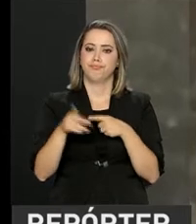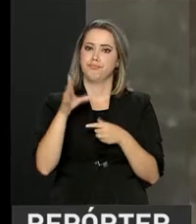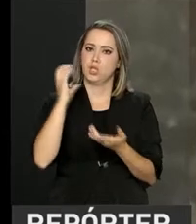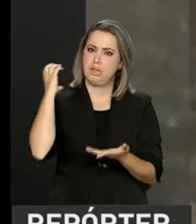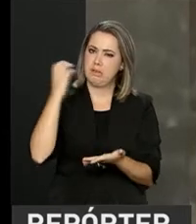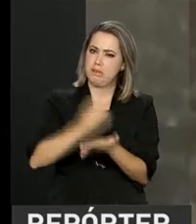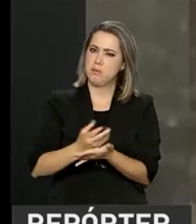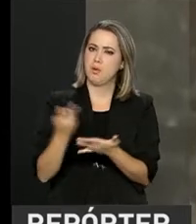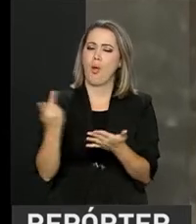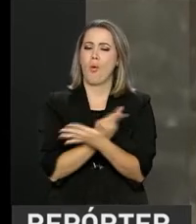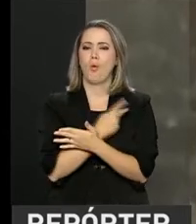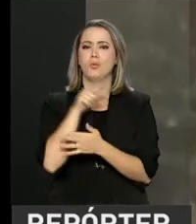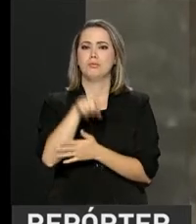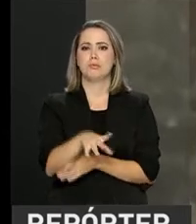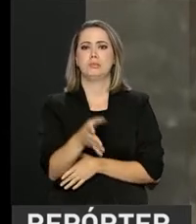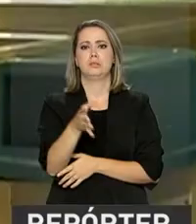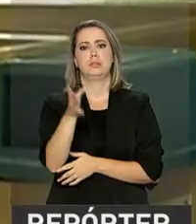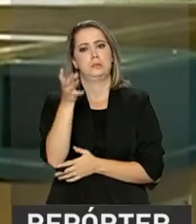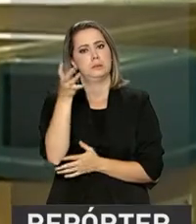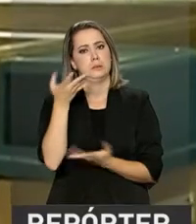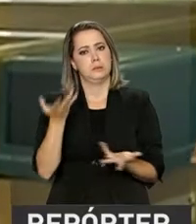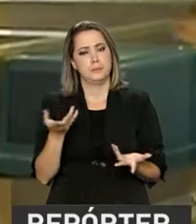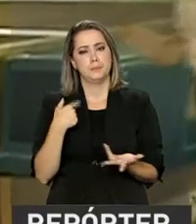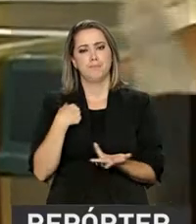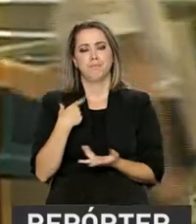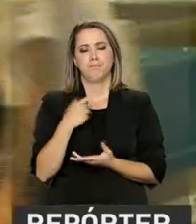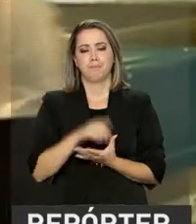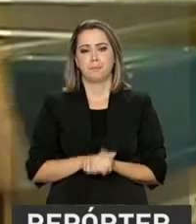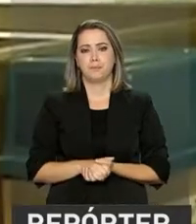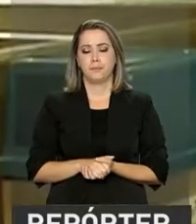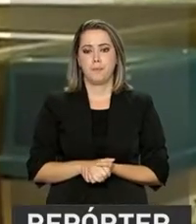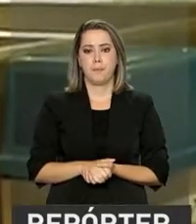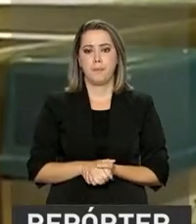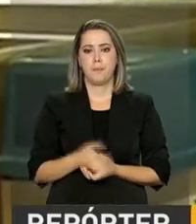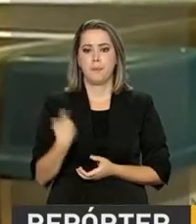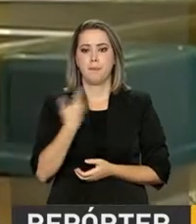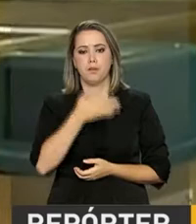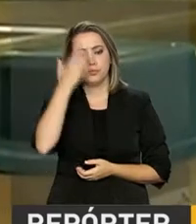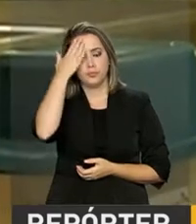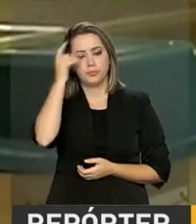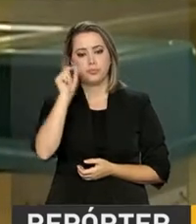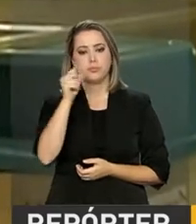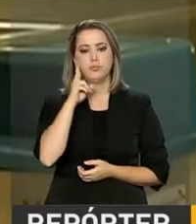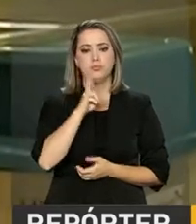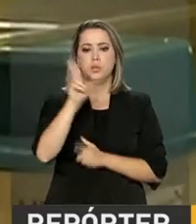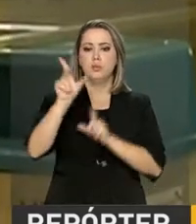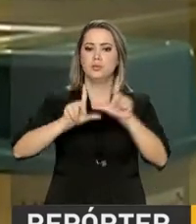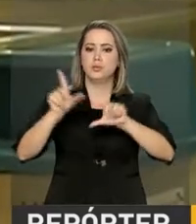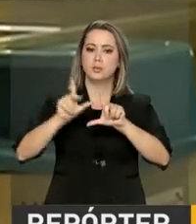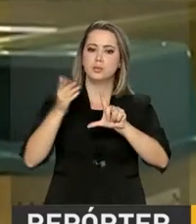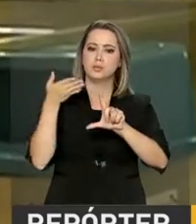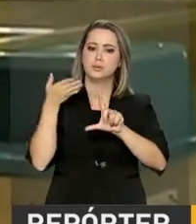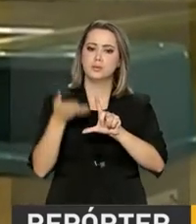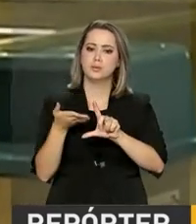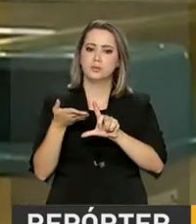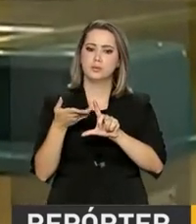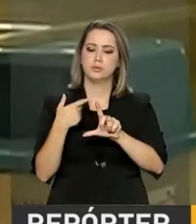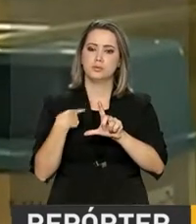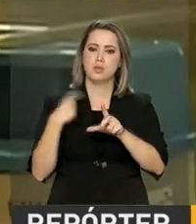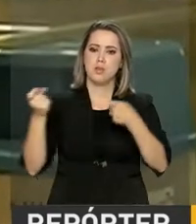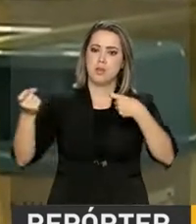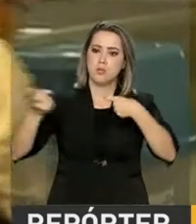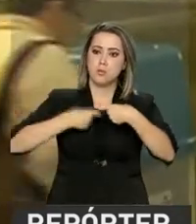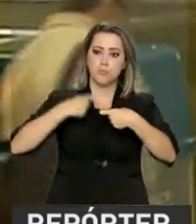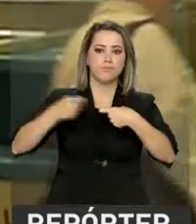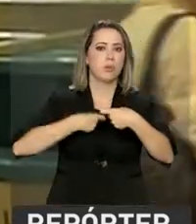ocorrem e estarrecem a sociedade. Pelo que a gente sabe, assim, a gente escuta na televisão, os abusos